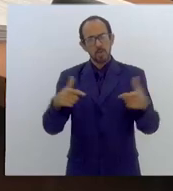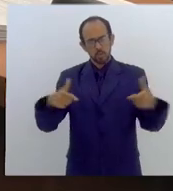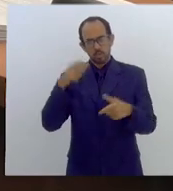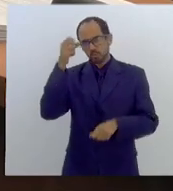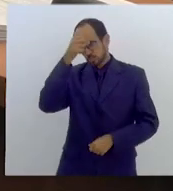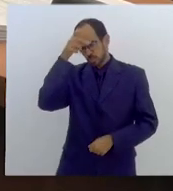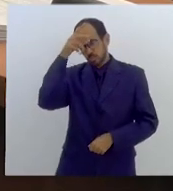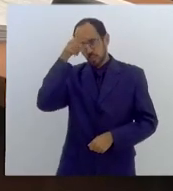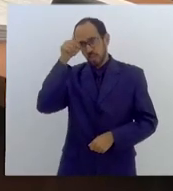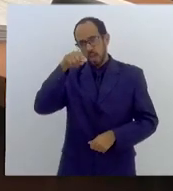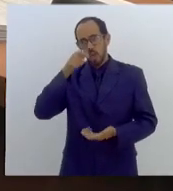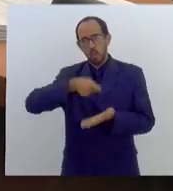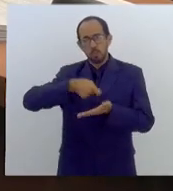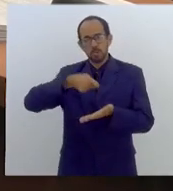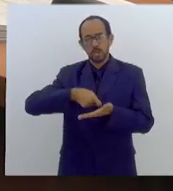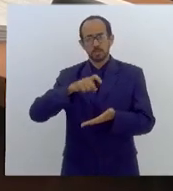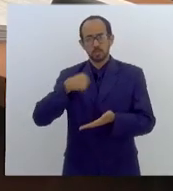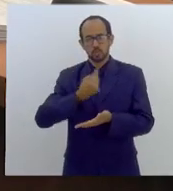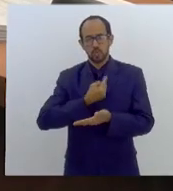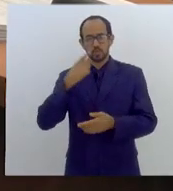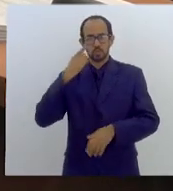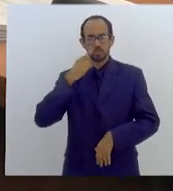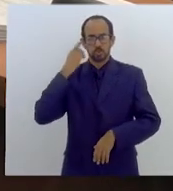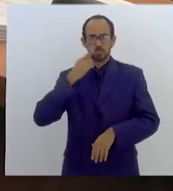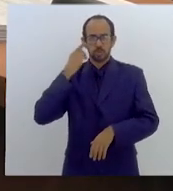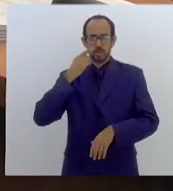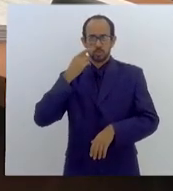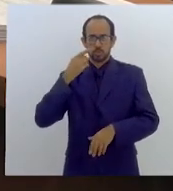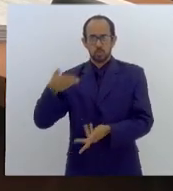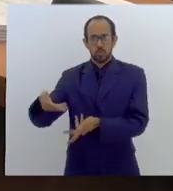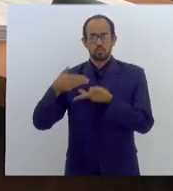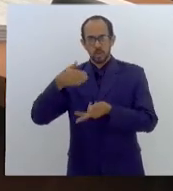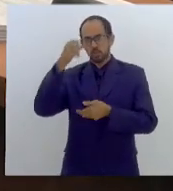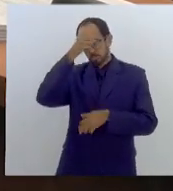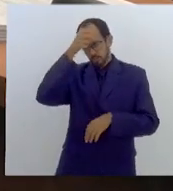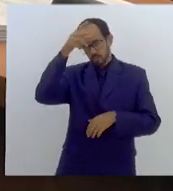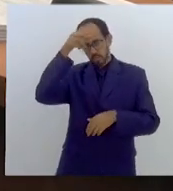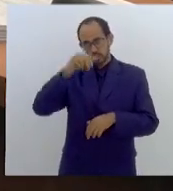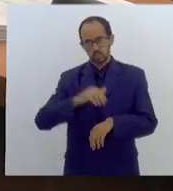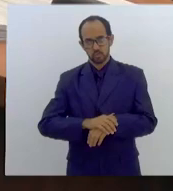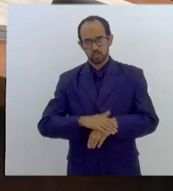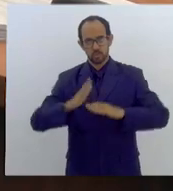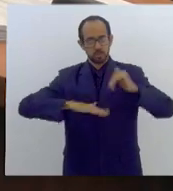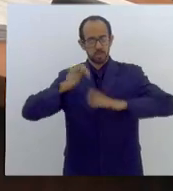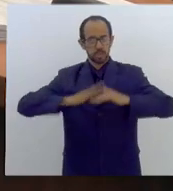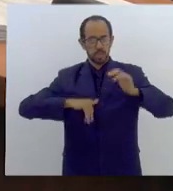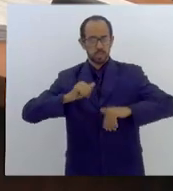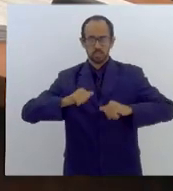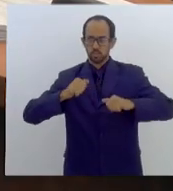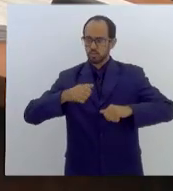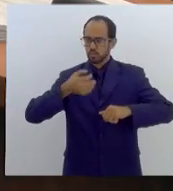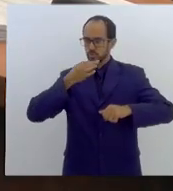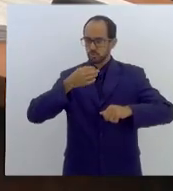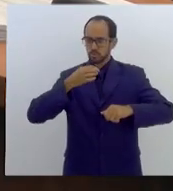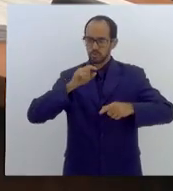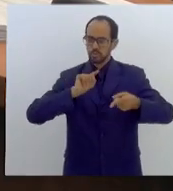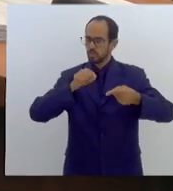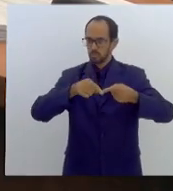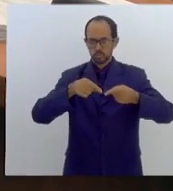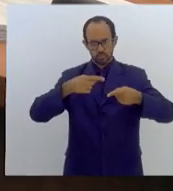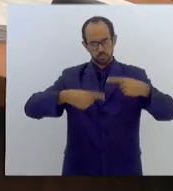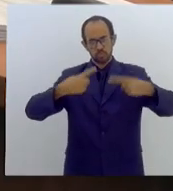obrigação nossa, como deputados, chamarmos os nossos prefeitos, independentemente de questões políticas. Para concluir, por favor, Chico.